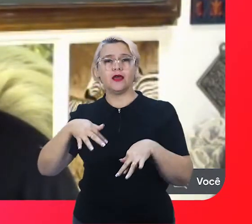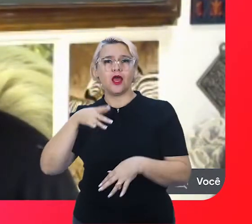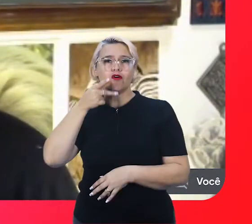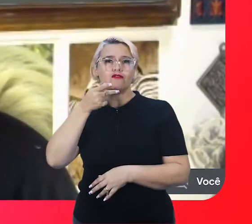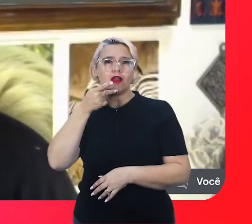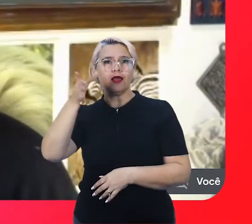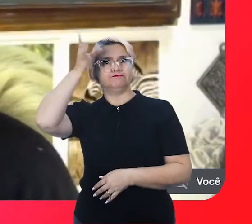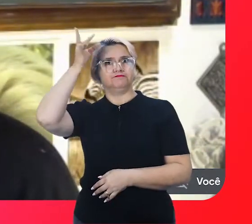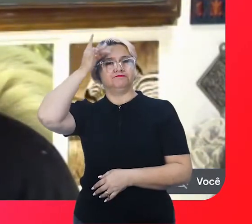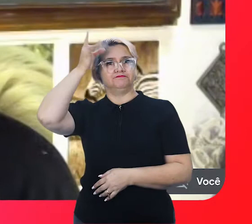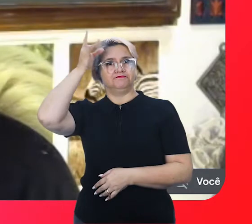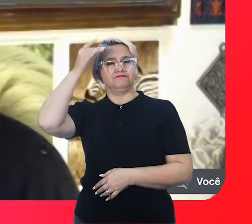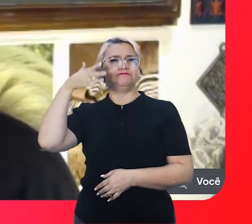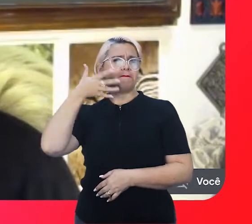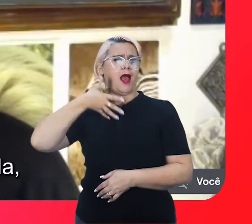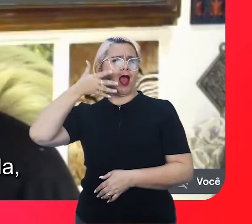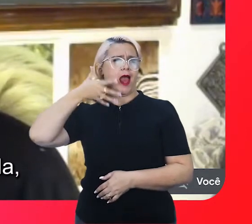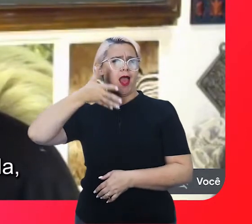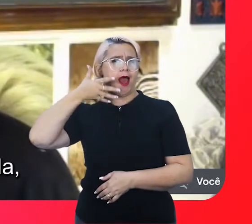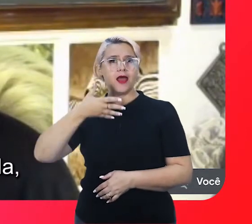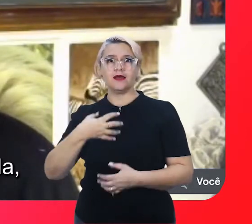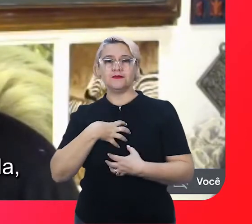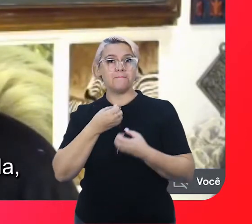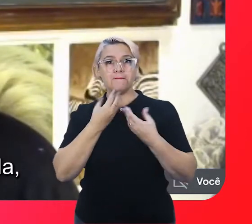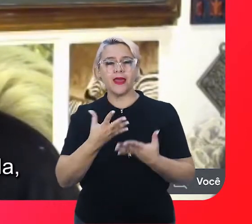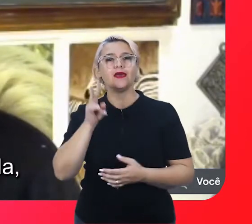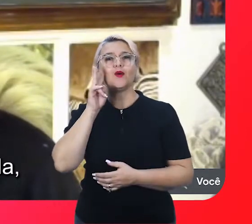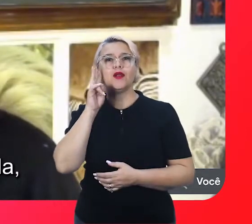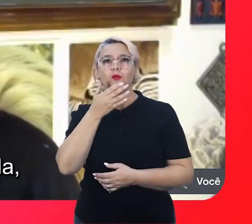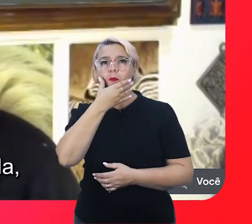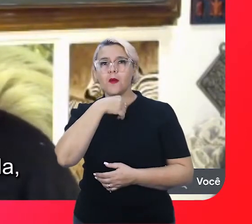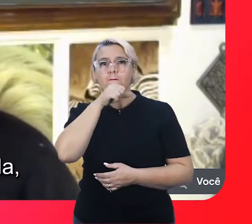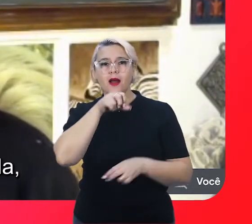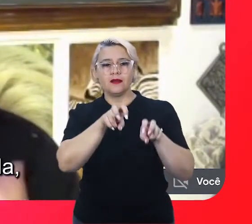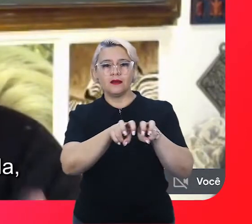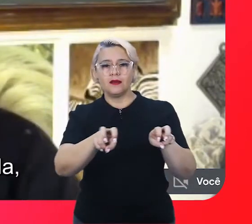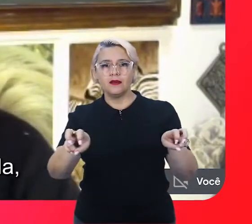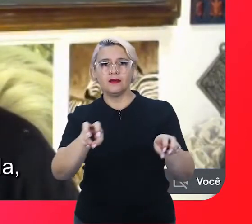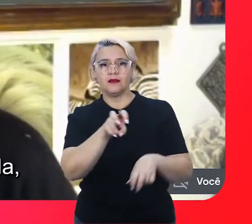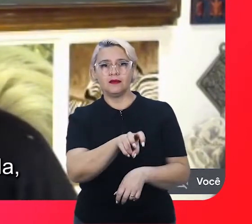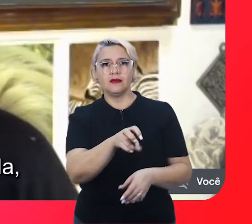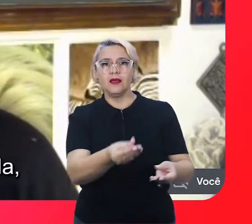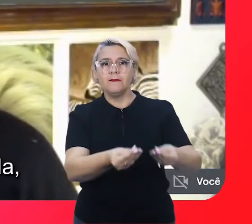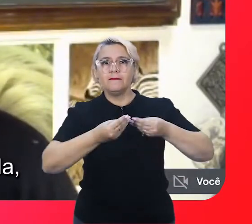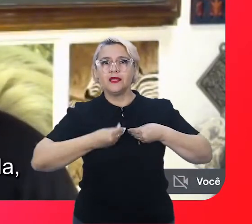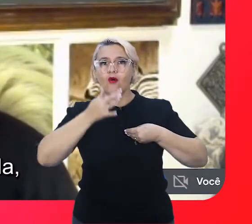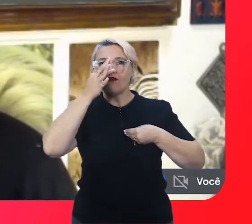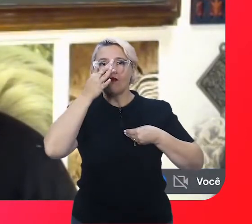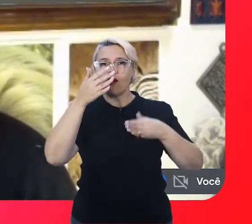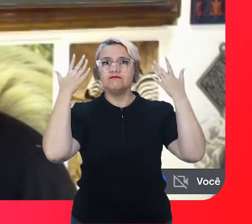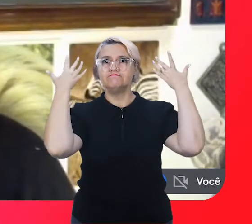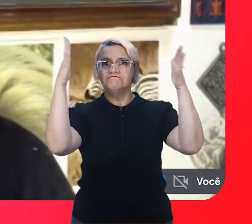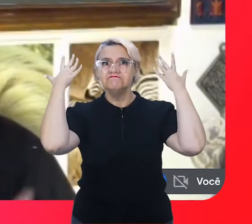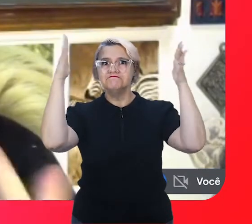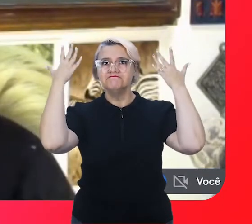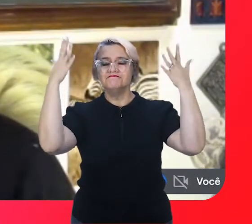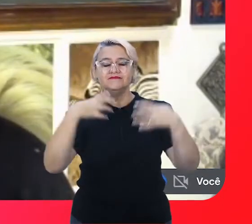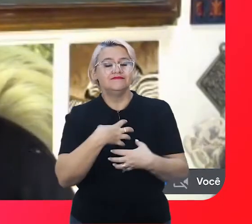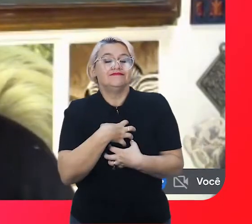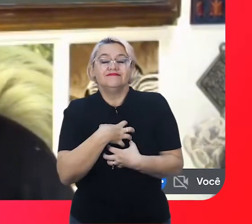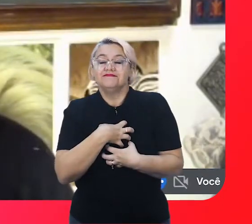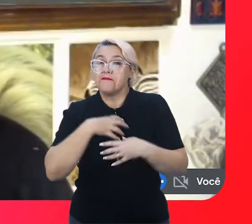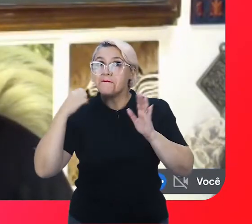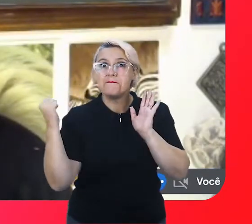falei decore, foi muito bem, eu me lembro do meu pai, assim, na primeira fila, me dando flores e me aplaudindo. Aquilo também